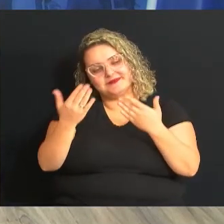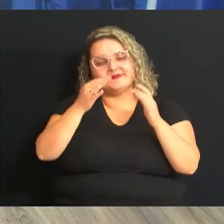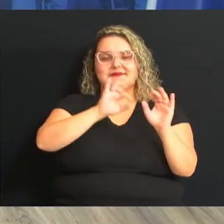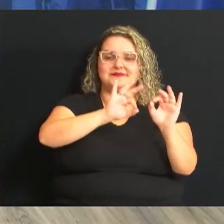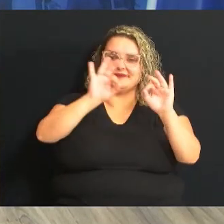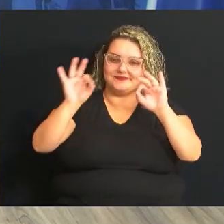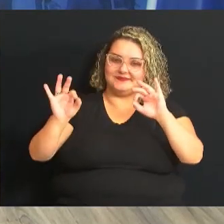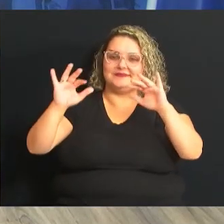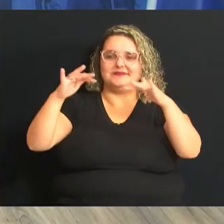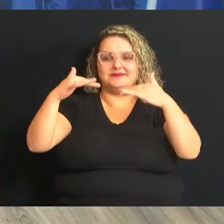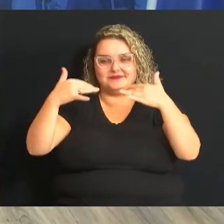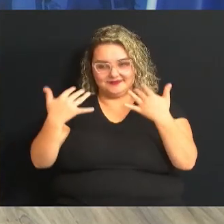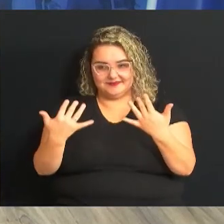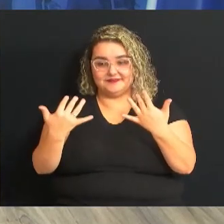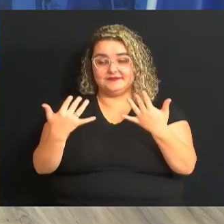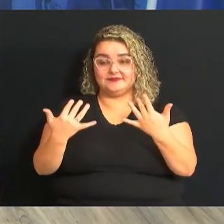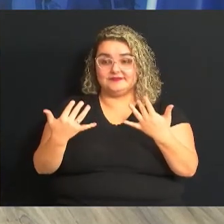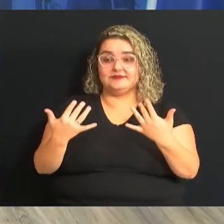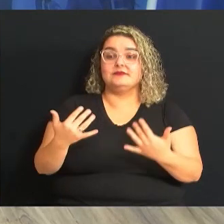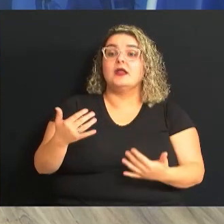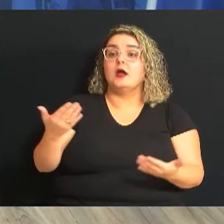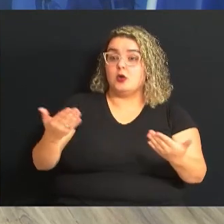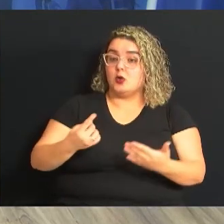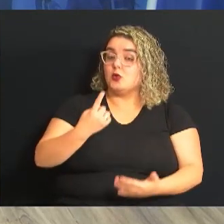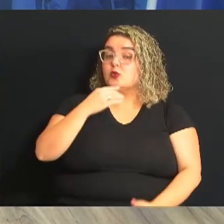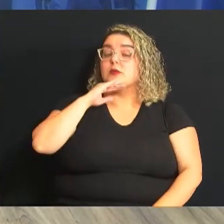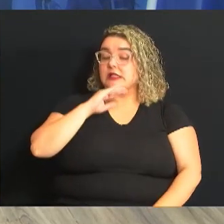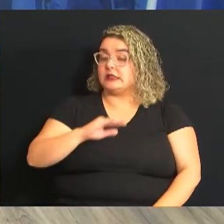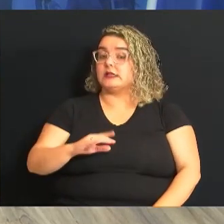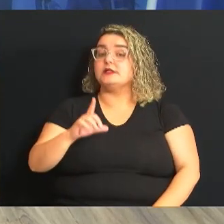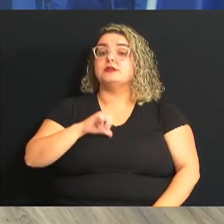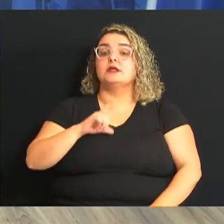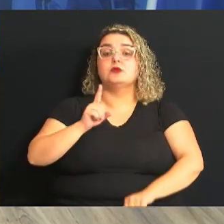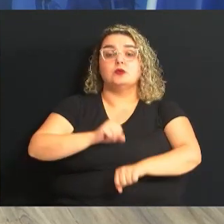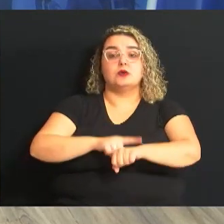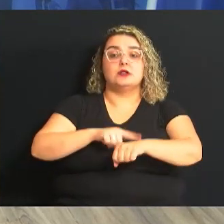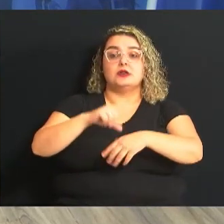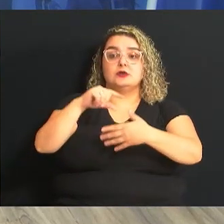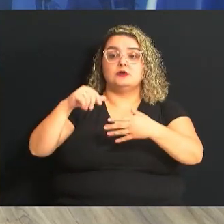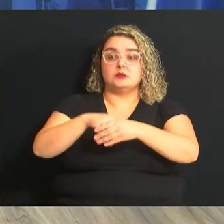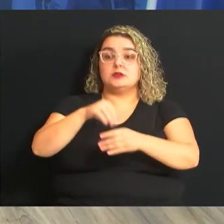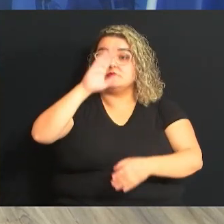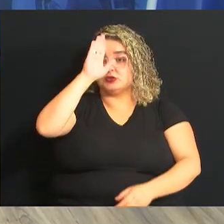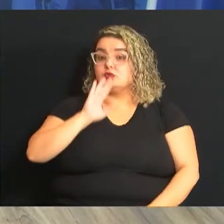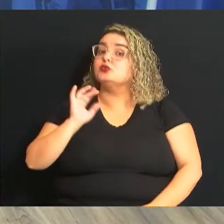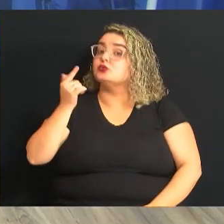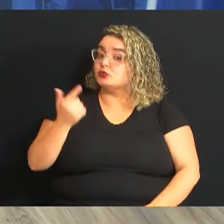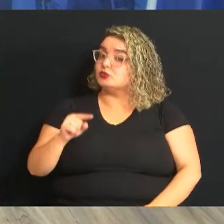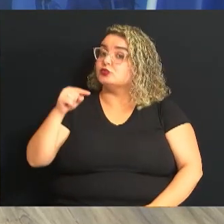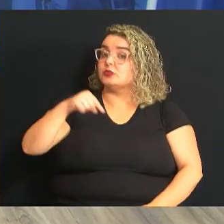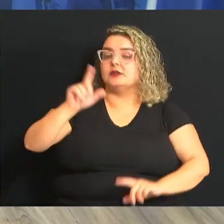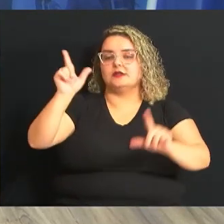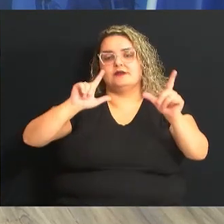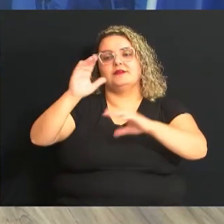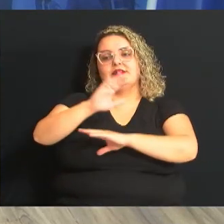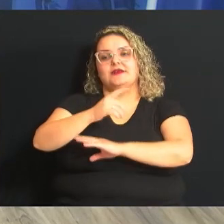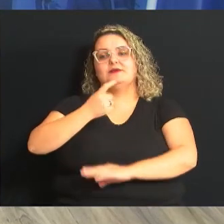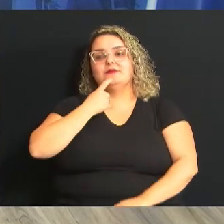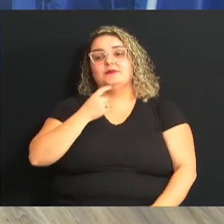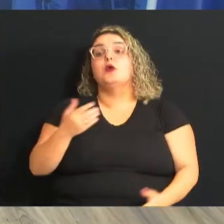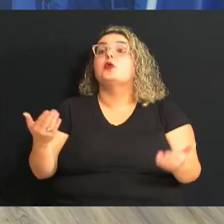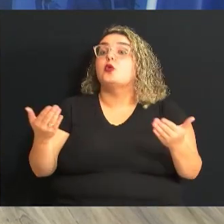alguma análise. Você disse que considera uma guerra isso que está acontecendo. Na sua visão, existe alguma possibilidade